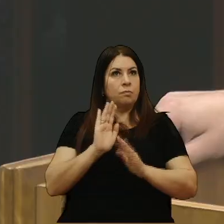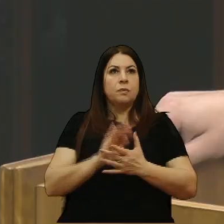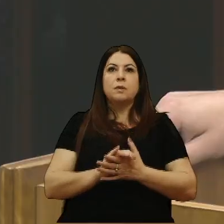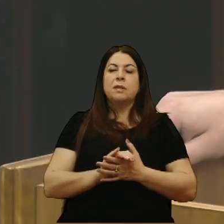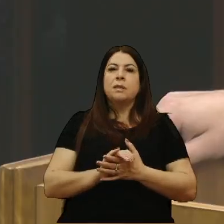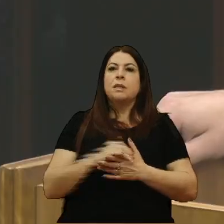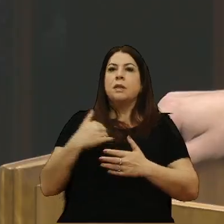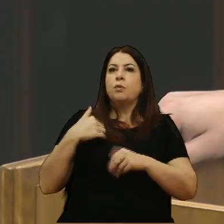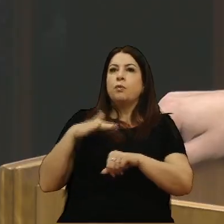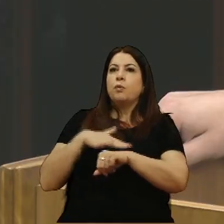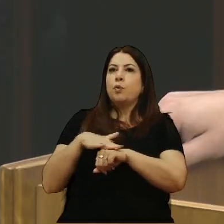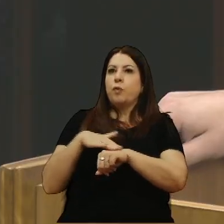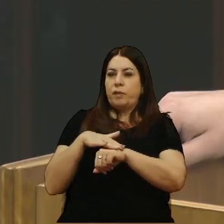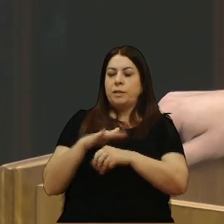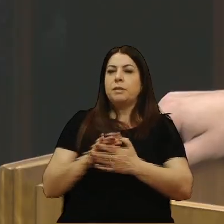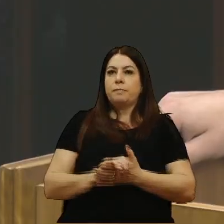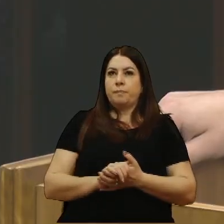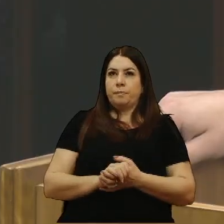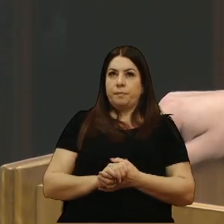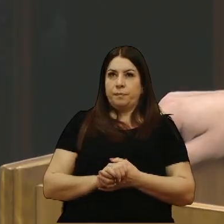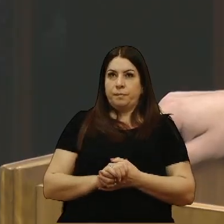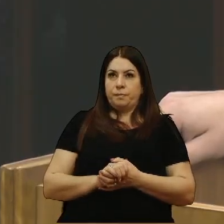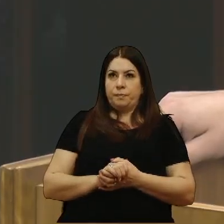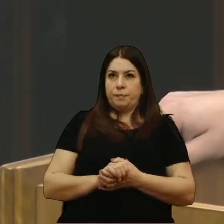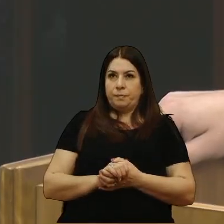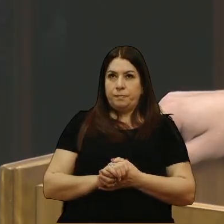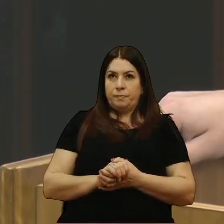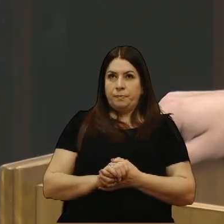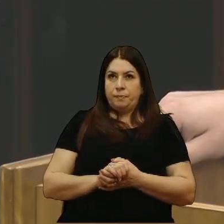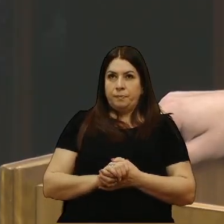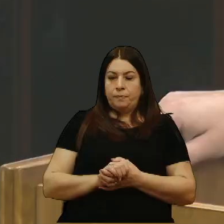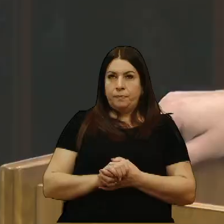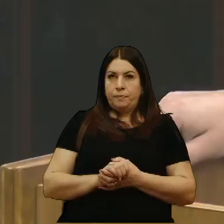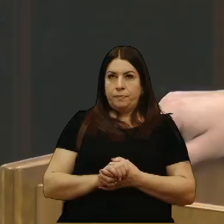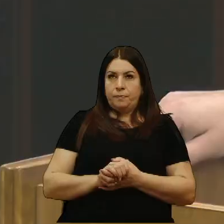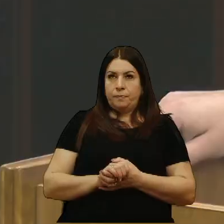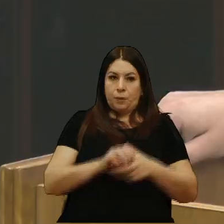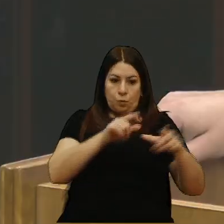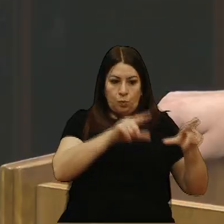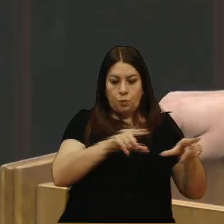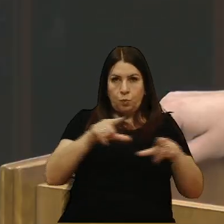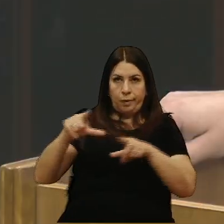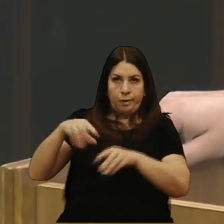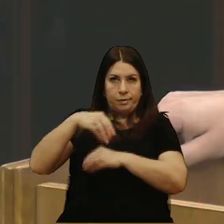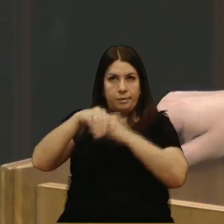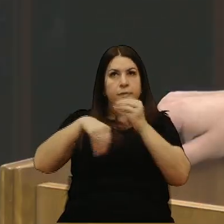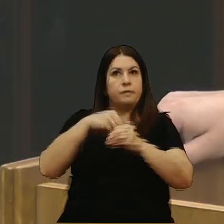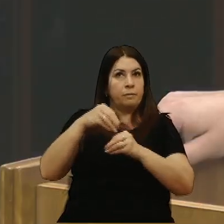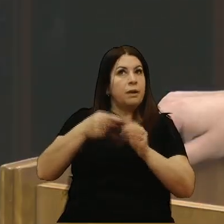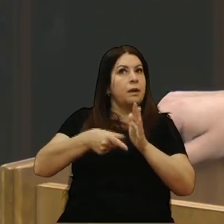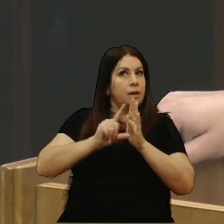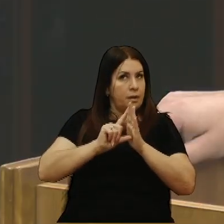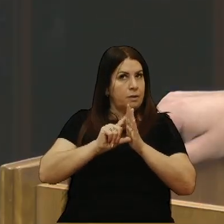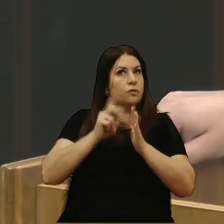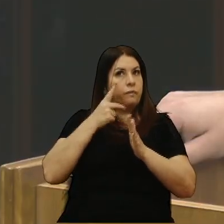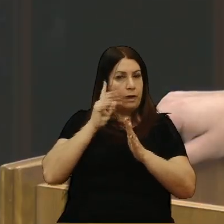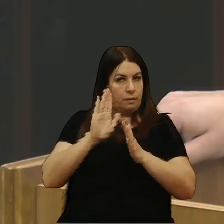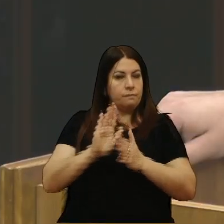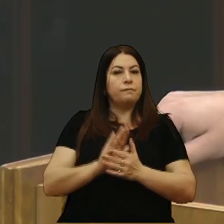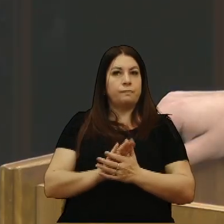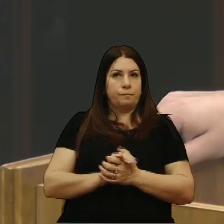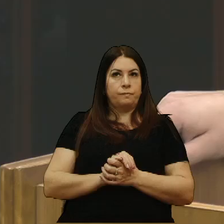vou conversar com os locais que foram envolvidos, antes de me